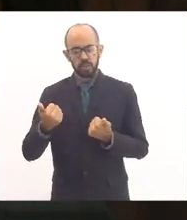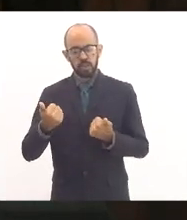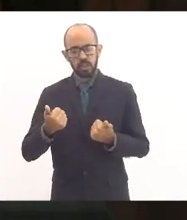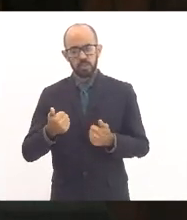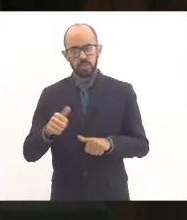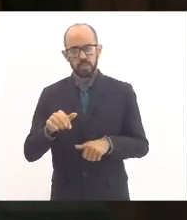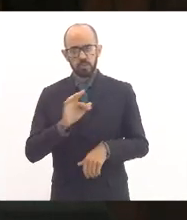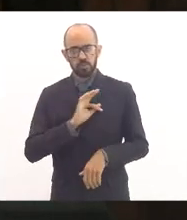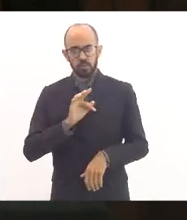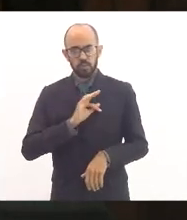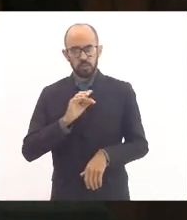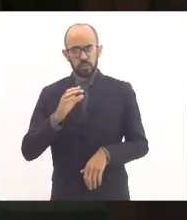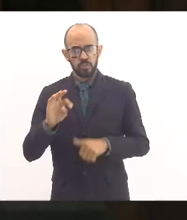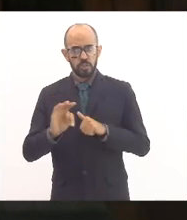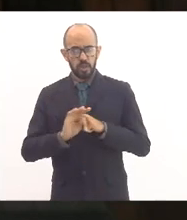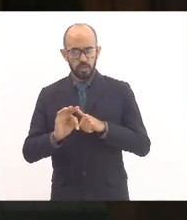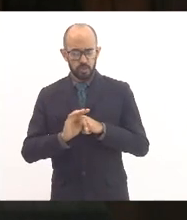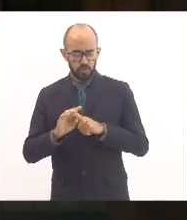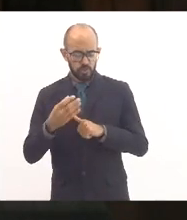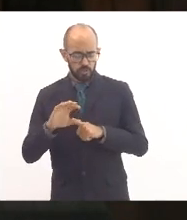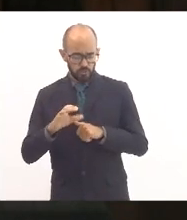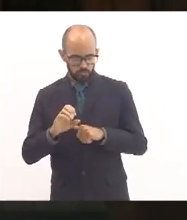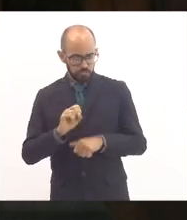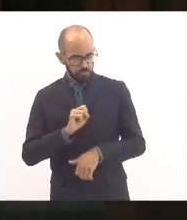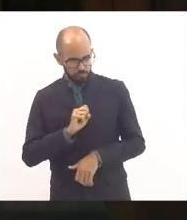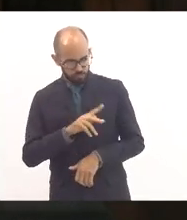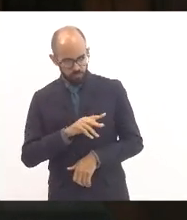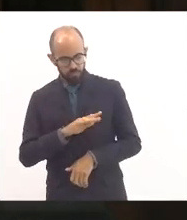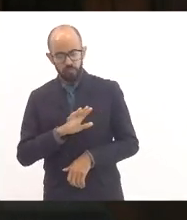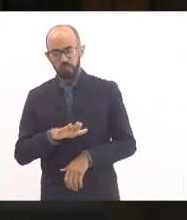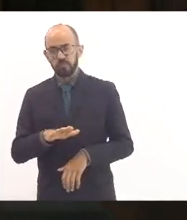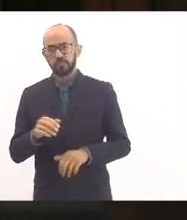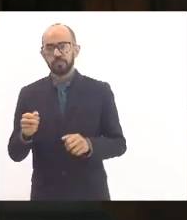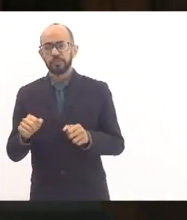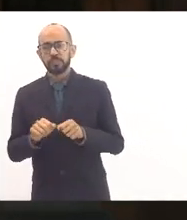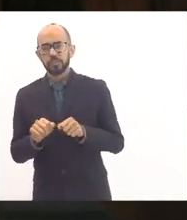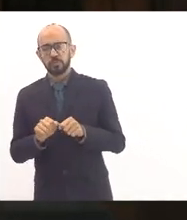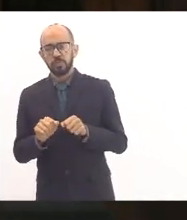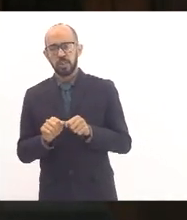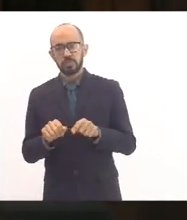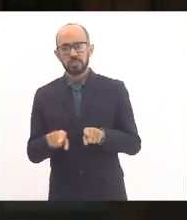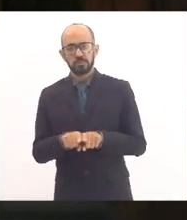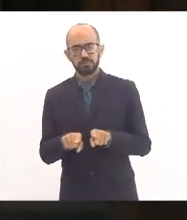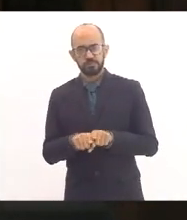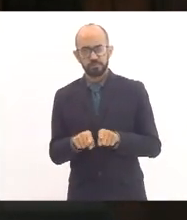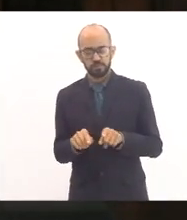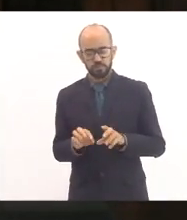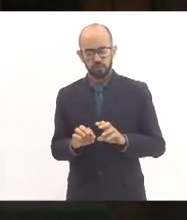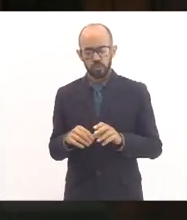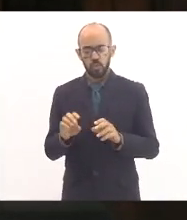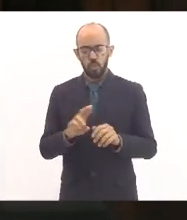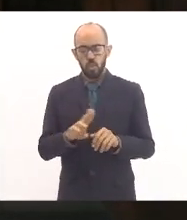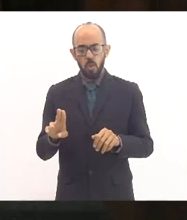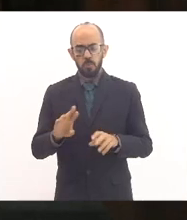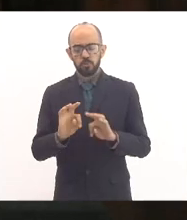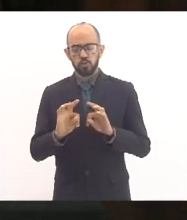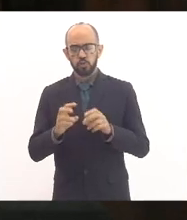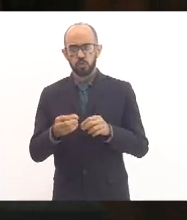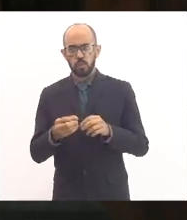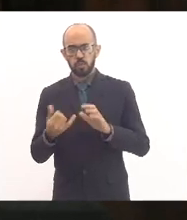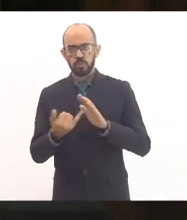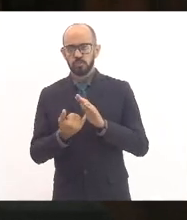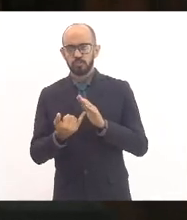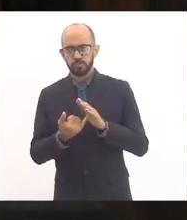de polícia é que científica tá bom e que seja abarcado aí em nome de todas as entidades os pleitos